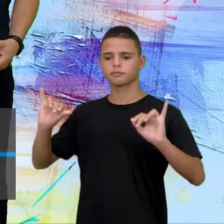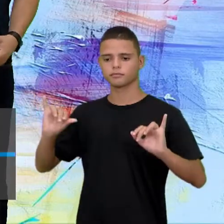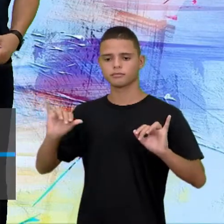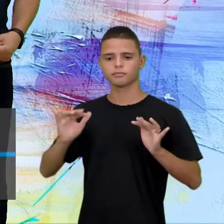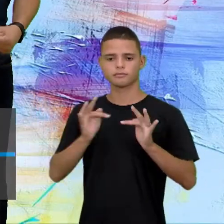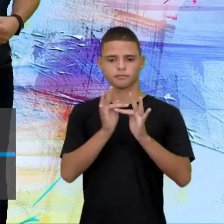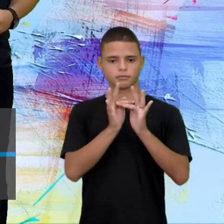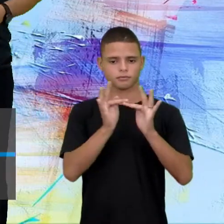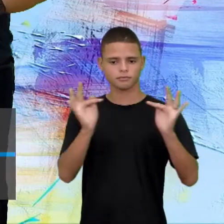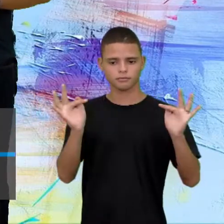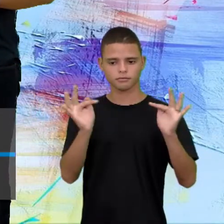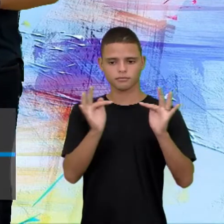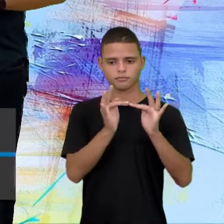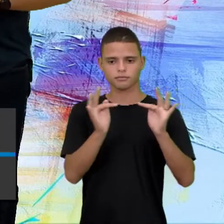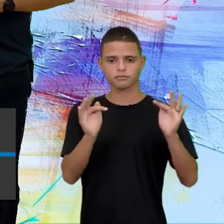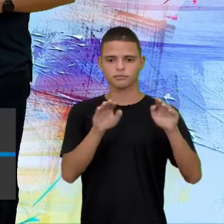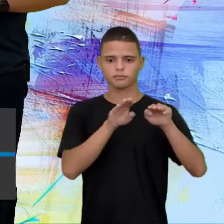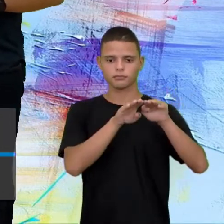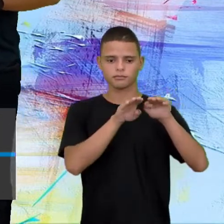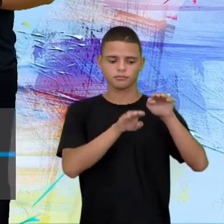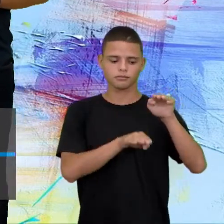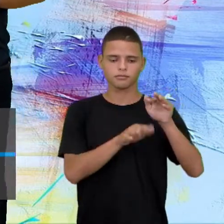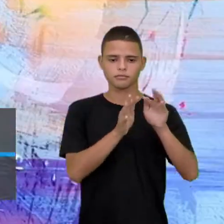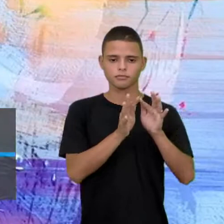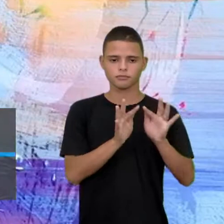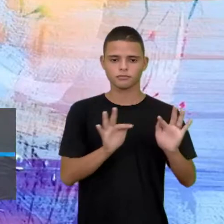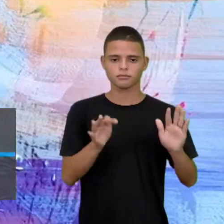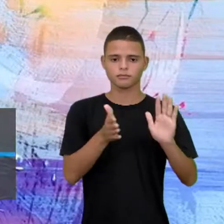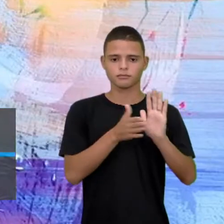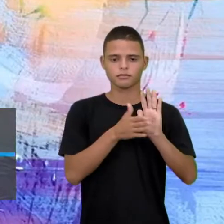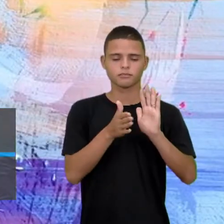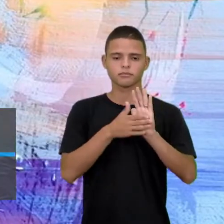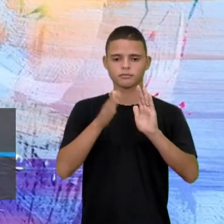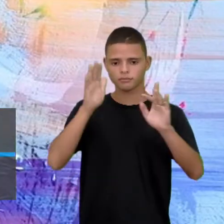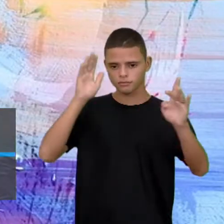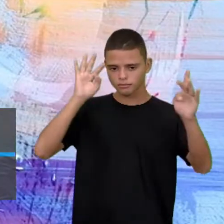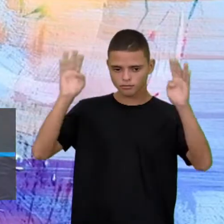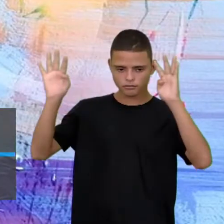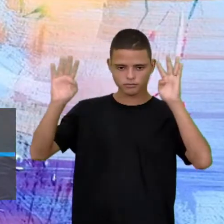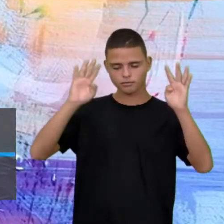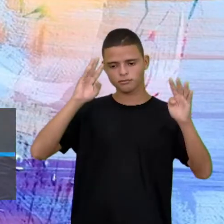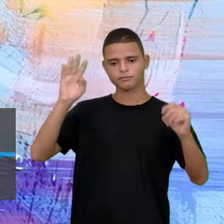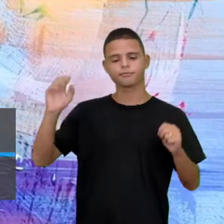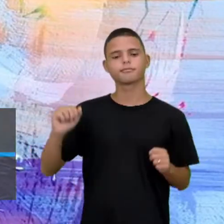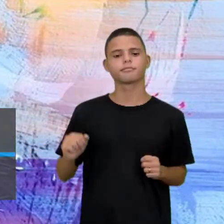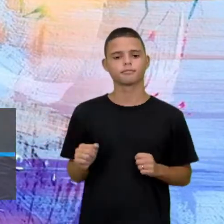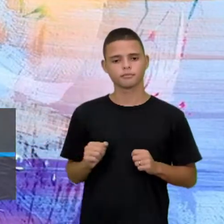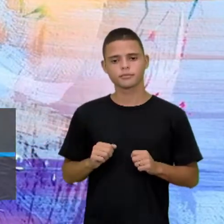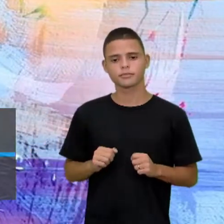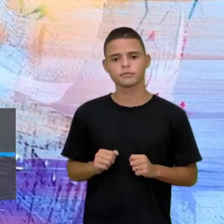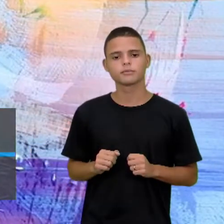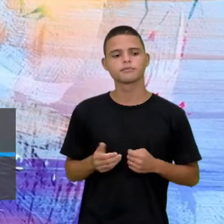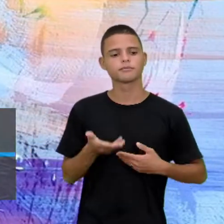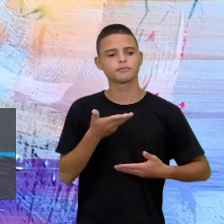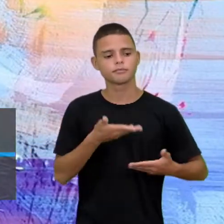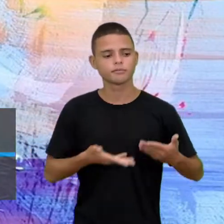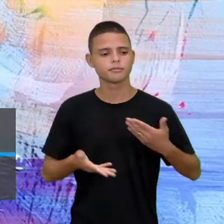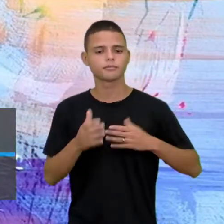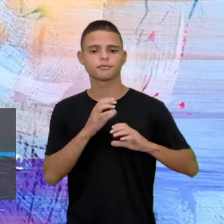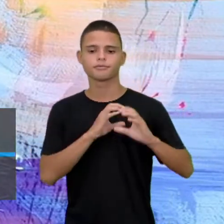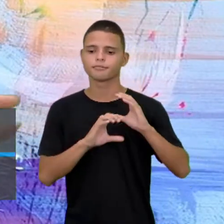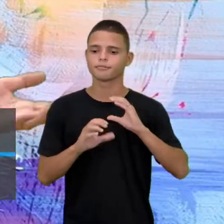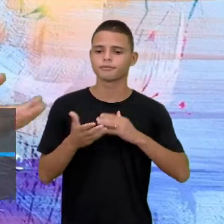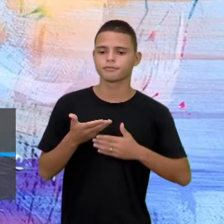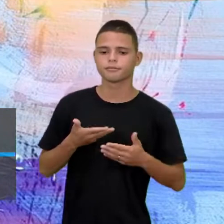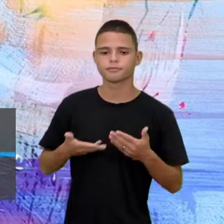sim uma frase humilde. Exato, propõe essa reflexão, né? Essencialmente um canal, que é esse canal de comunicação, de troca,